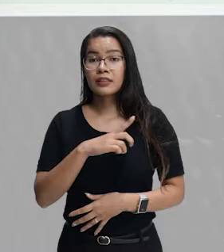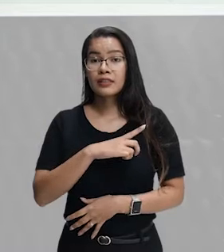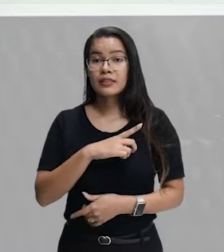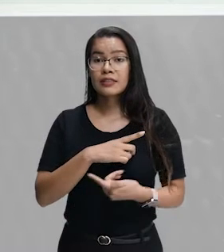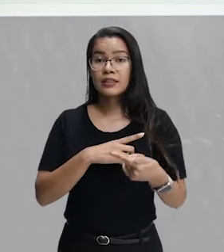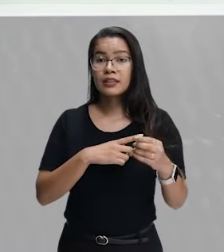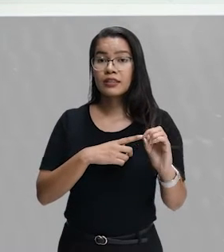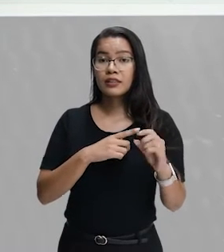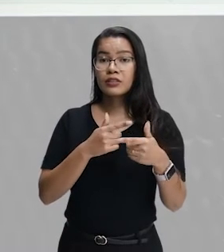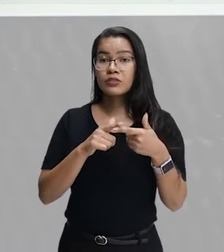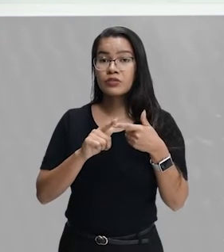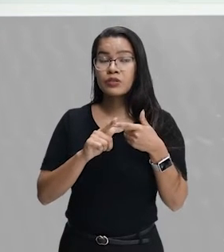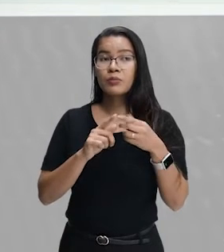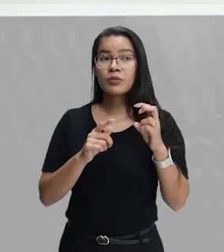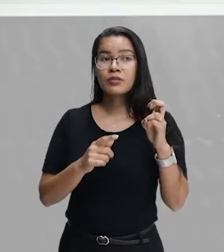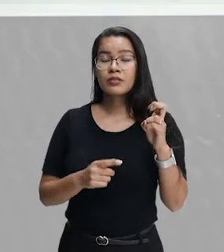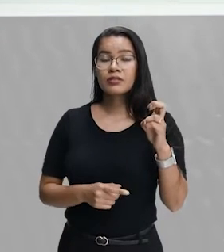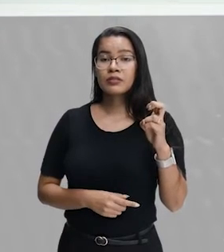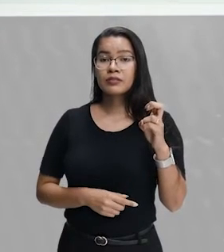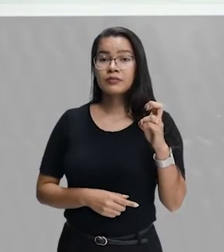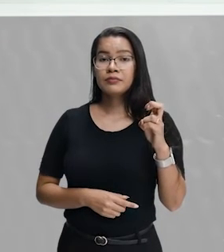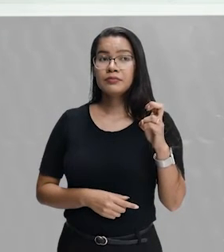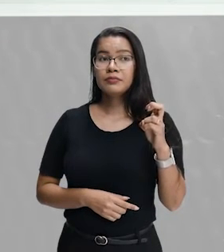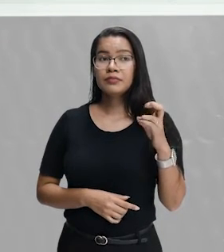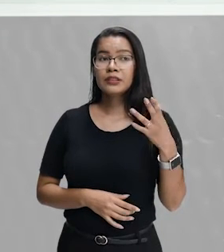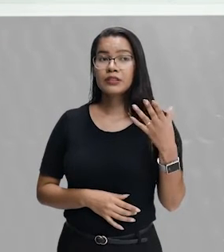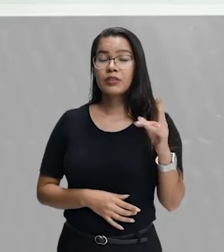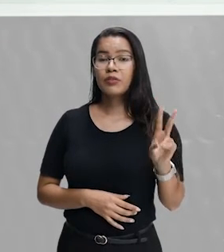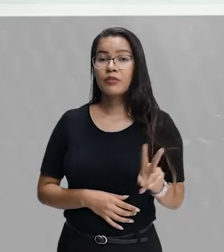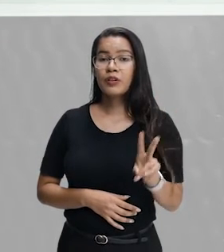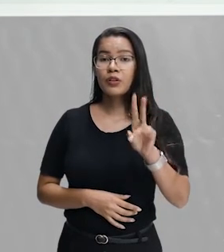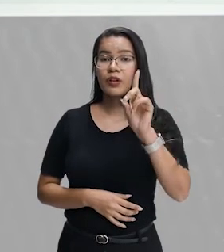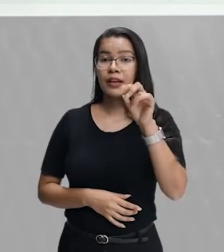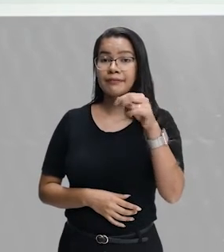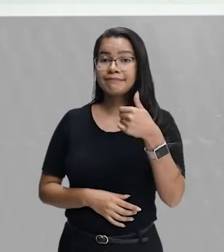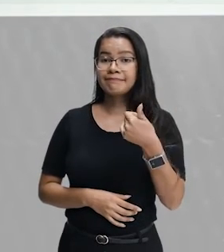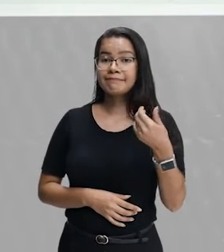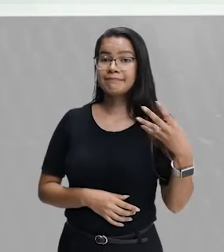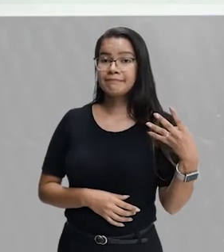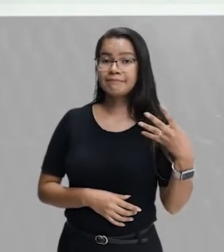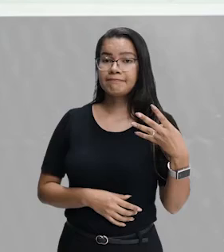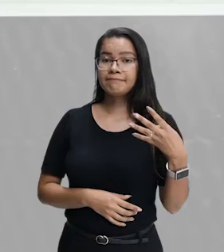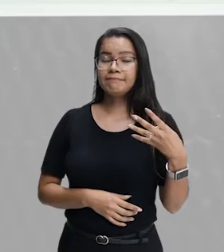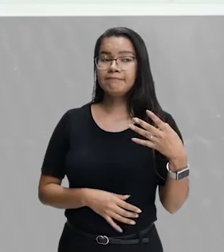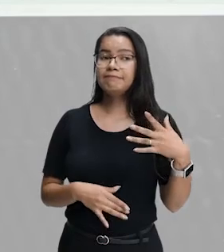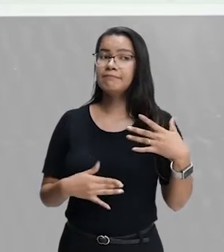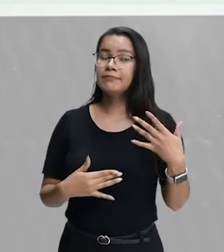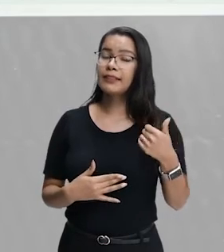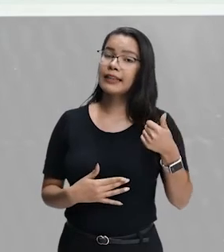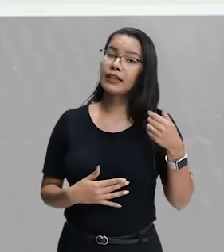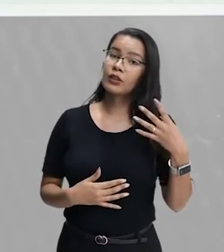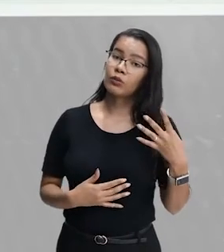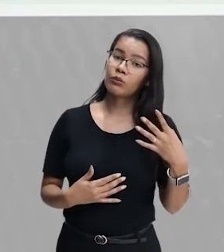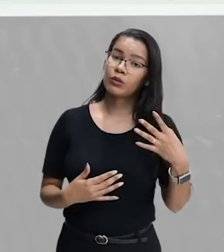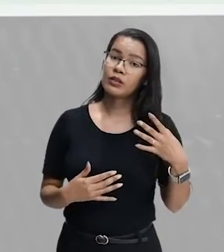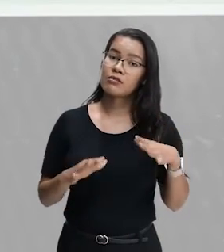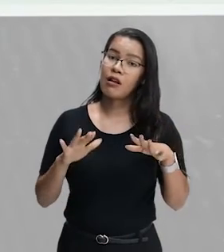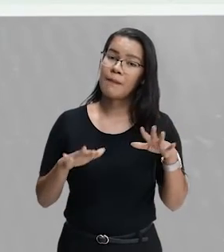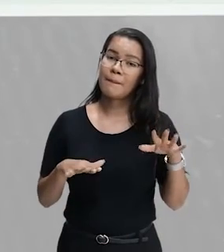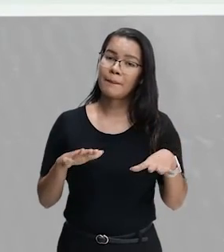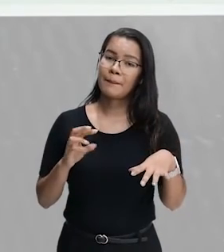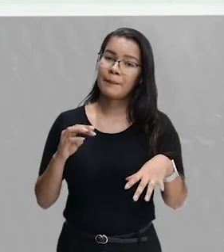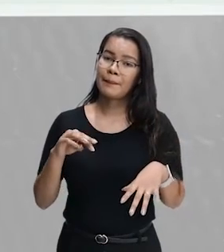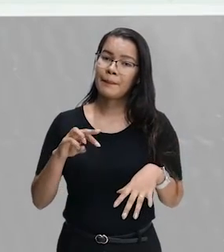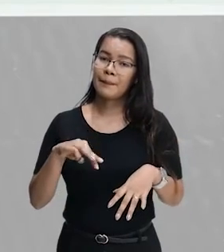Dividido por 5. Então, esse valor aqui é 14. 14 seria aqui a minha